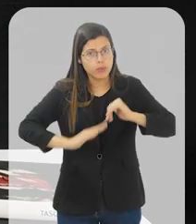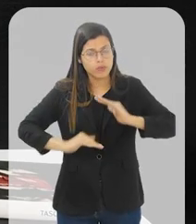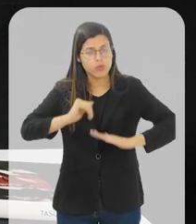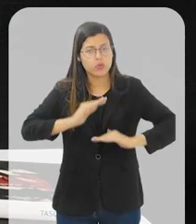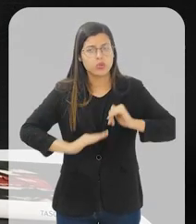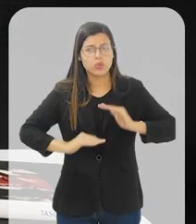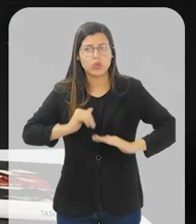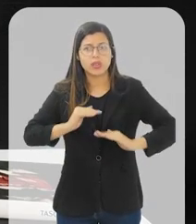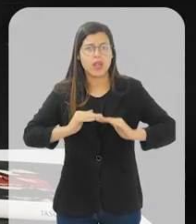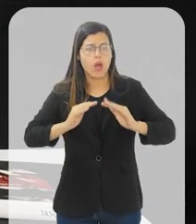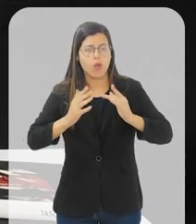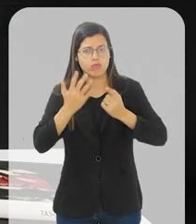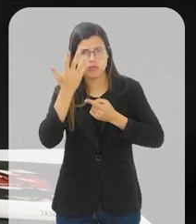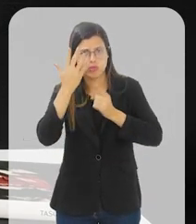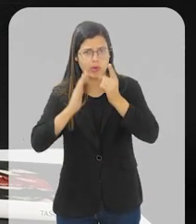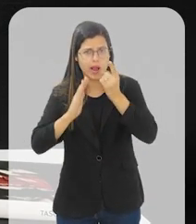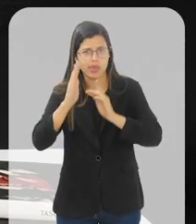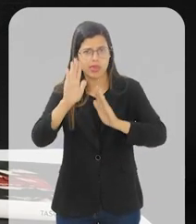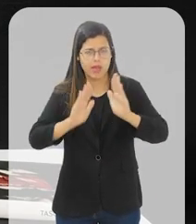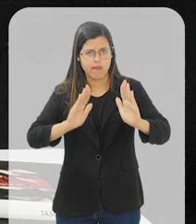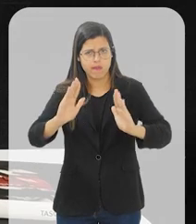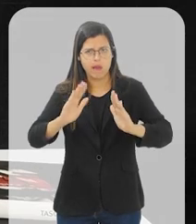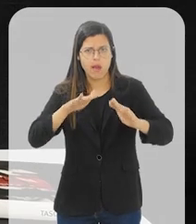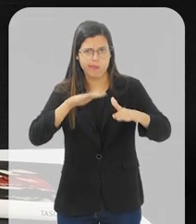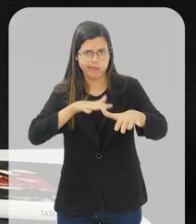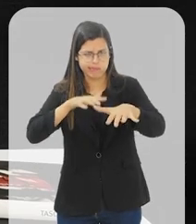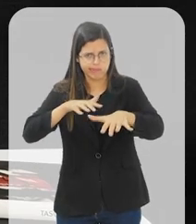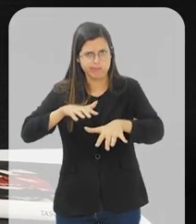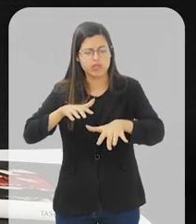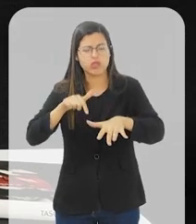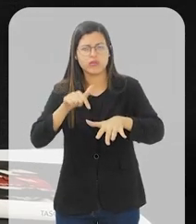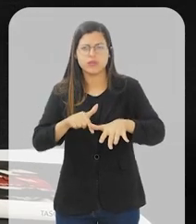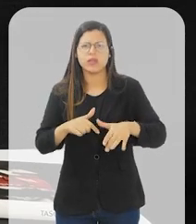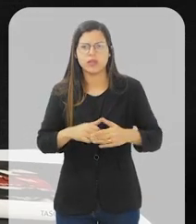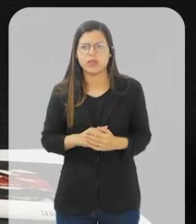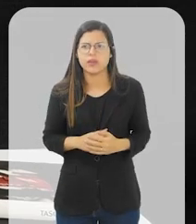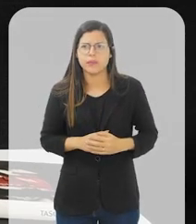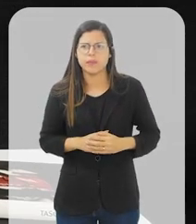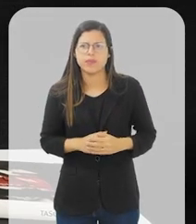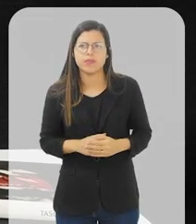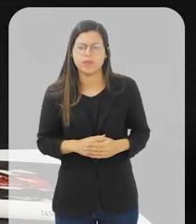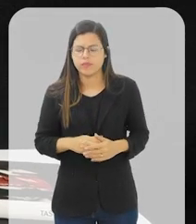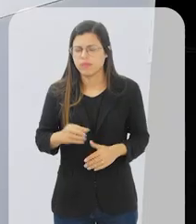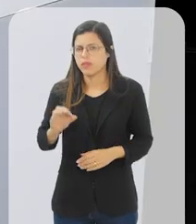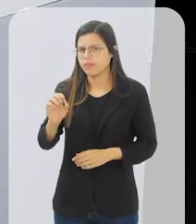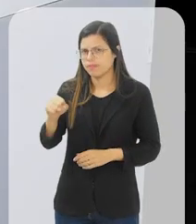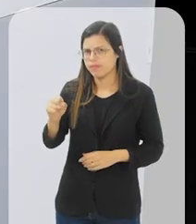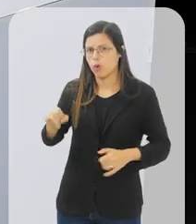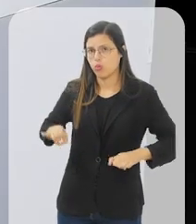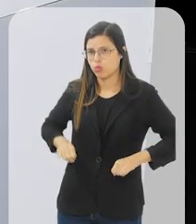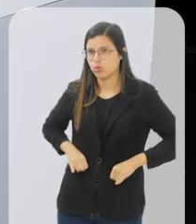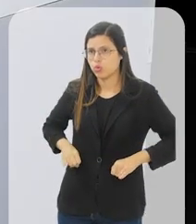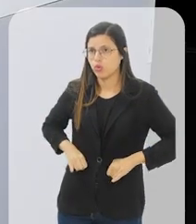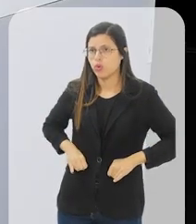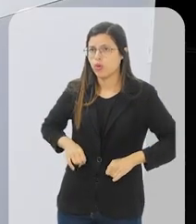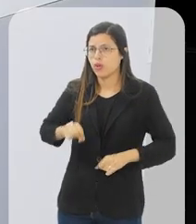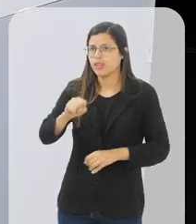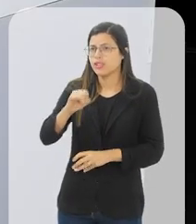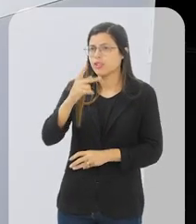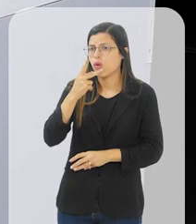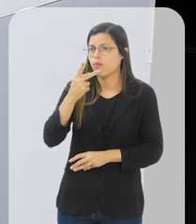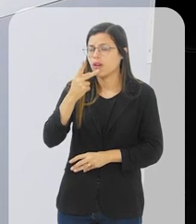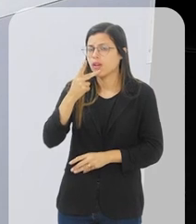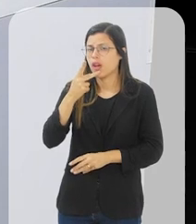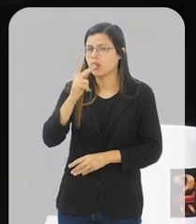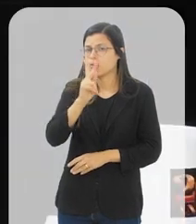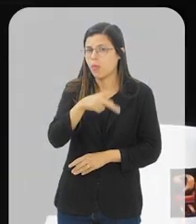de profissional nessa cadeia que é o... Desfile de escola de samba. Eu sofro muito com isso. Se eu falar que eu sou maestro